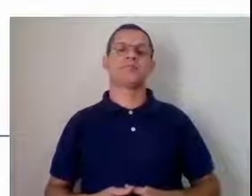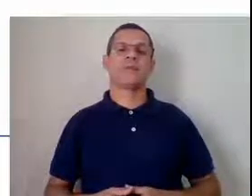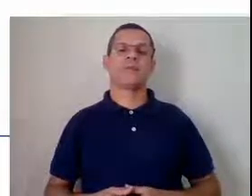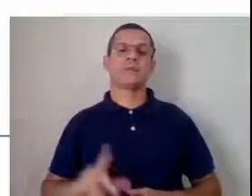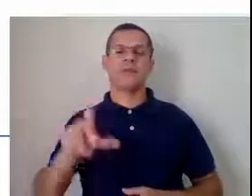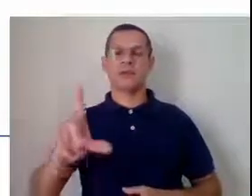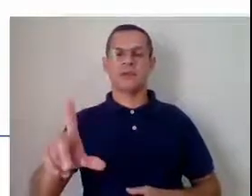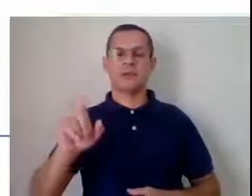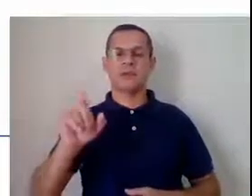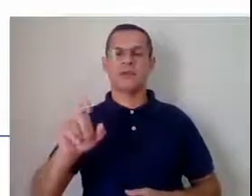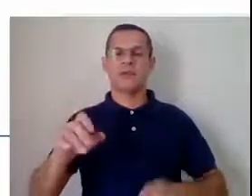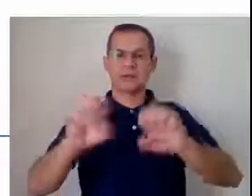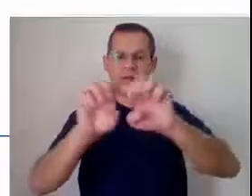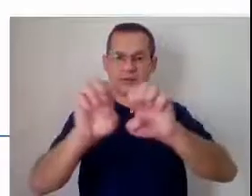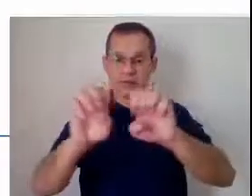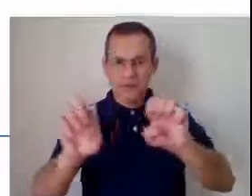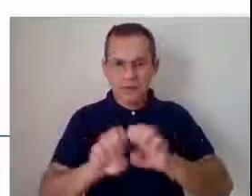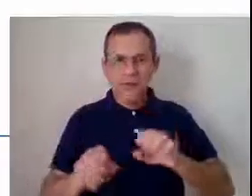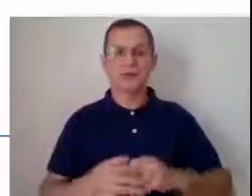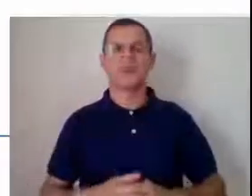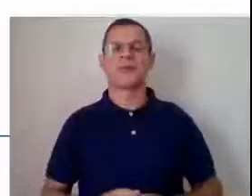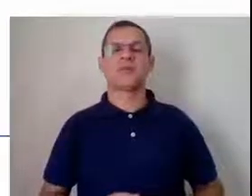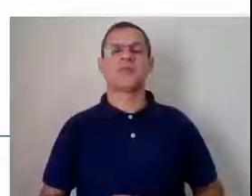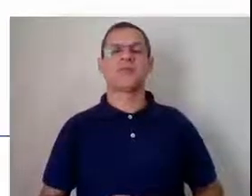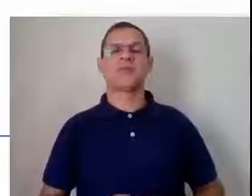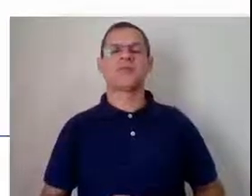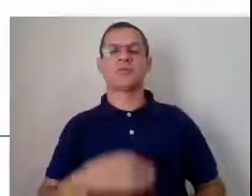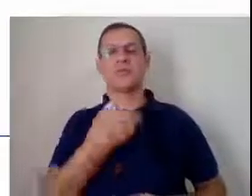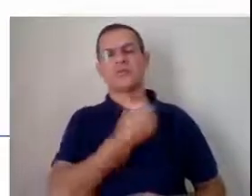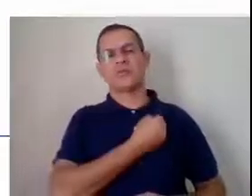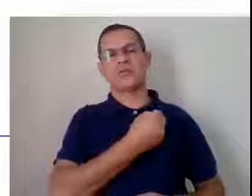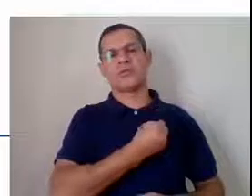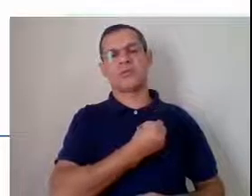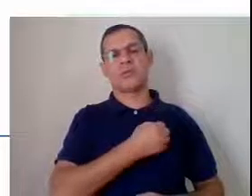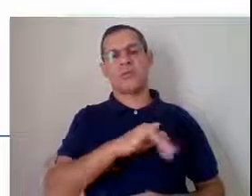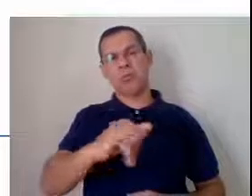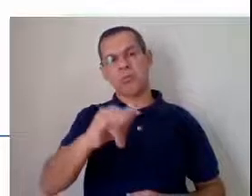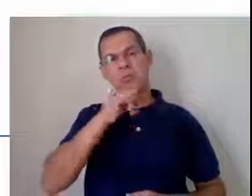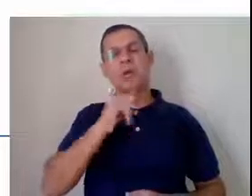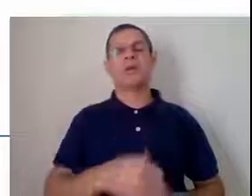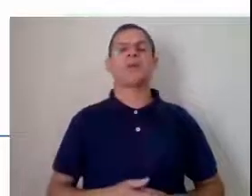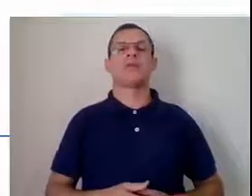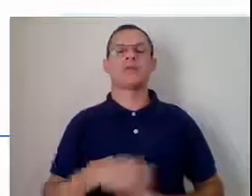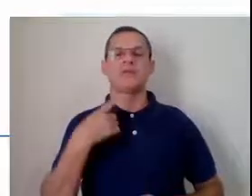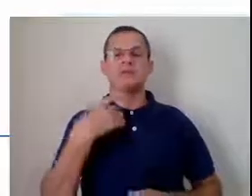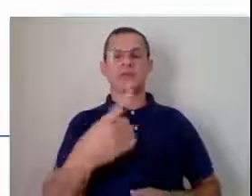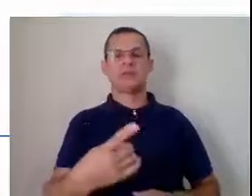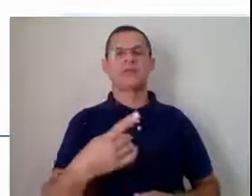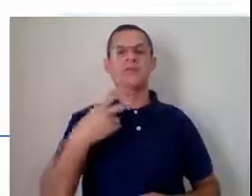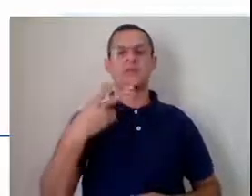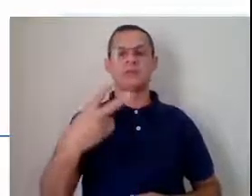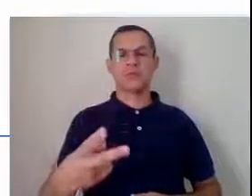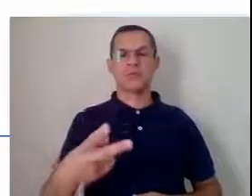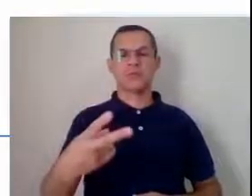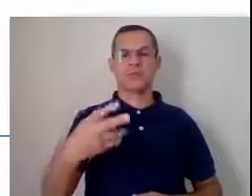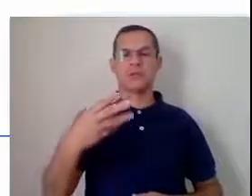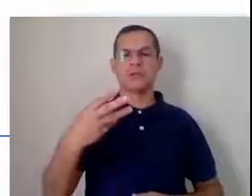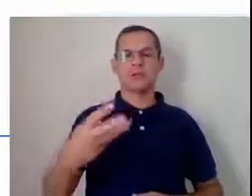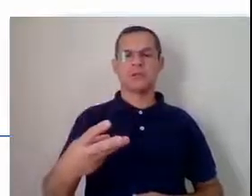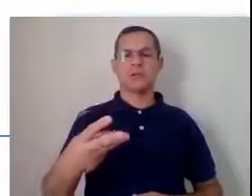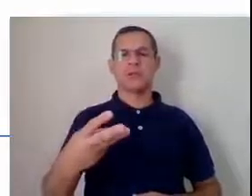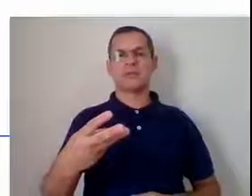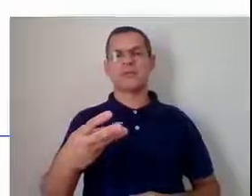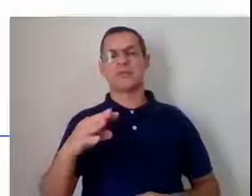é composto dos números, por exemplo, 1, 2,